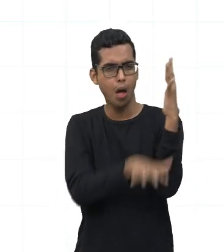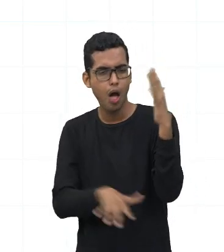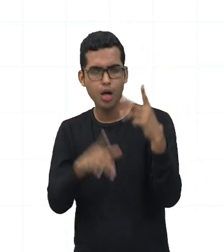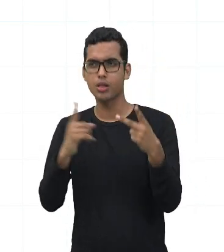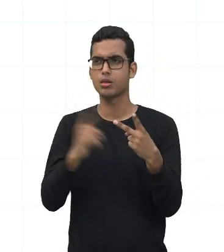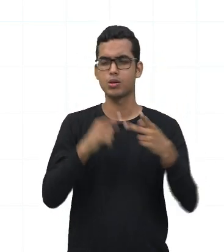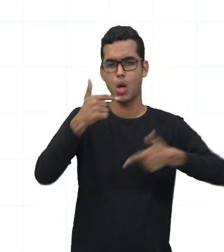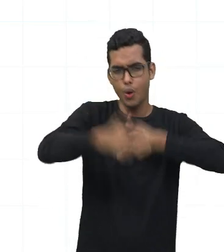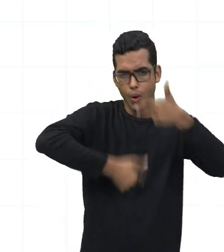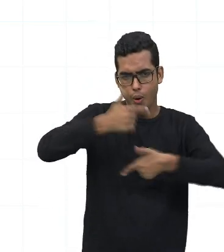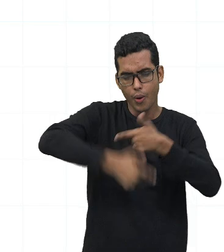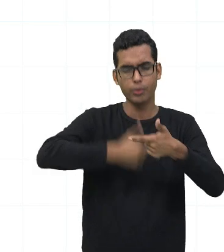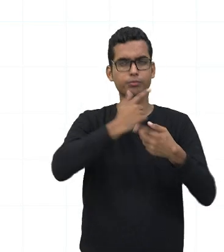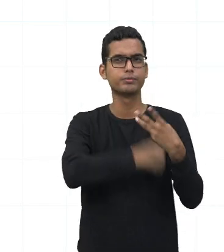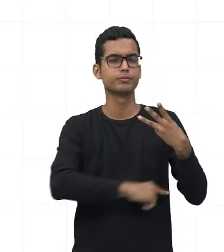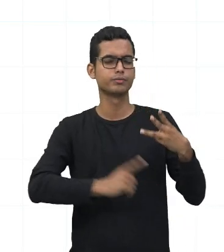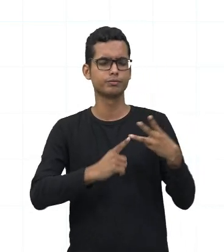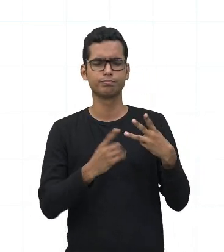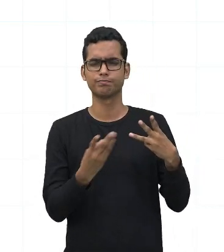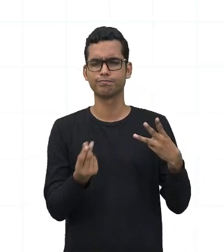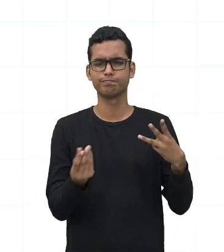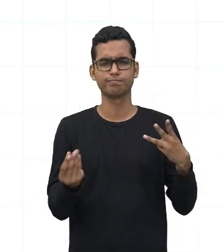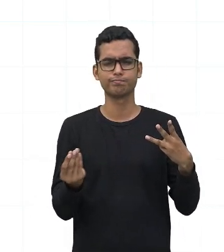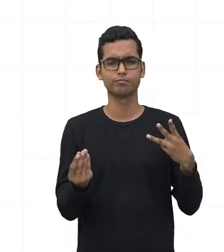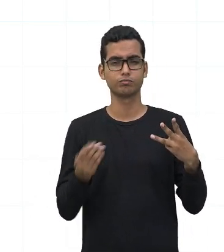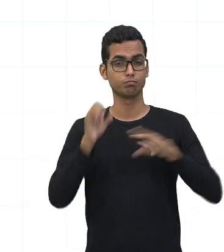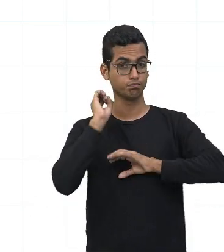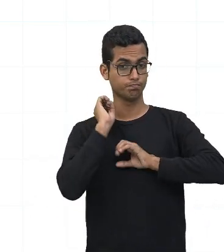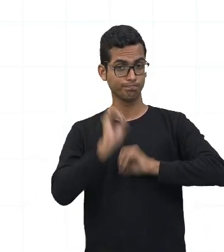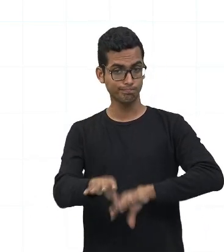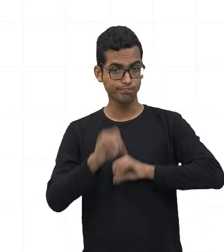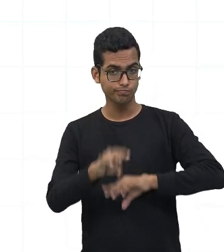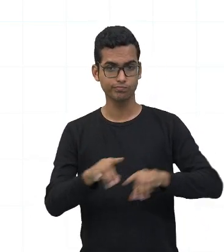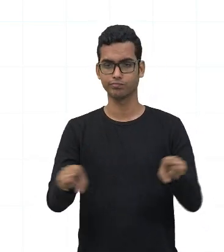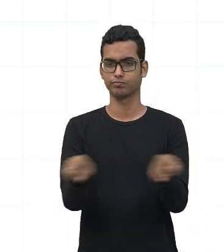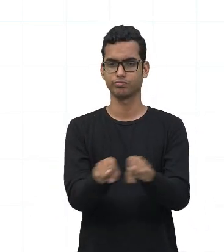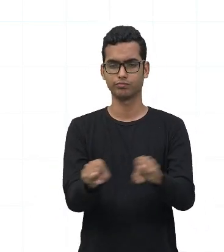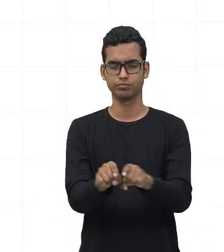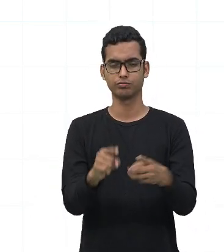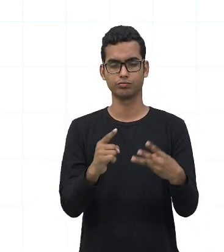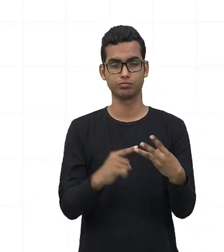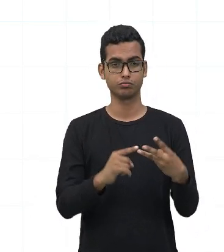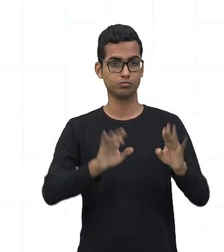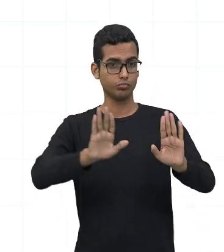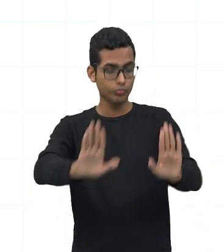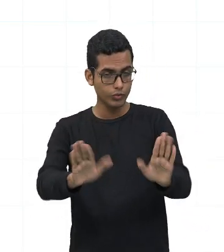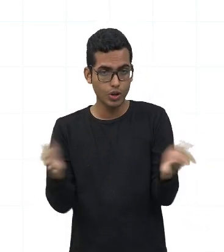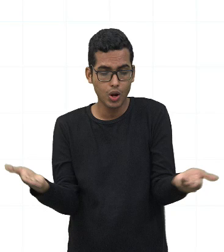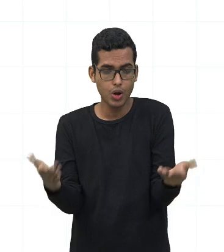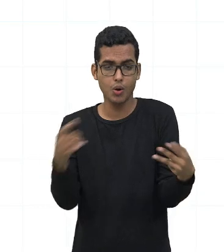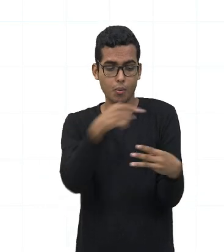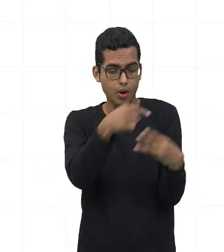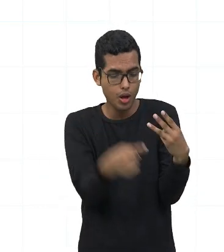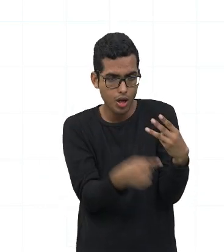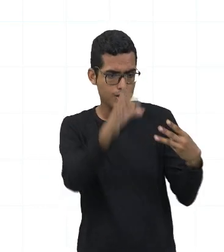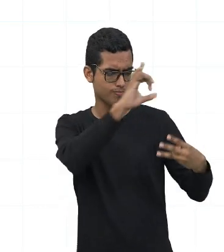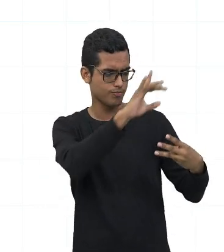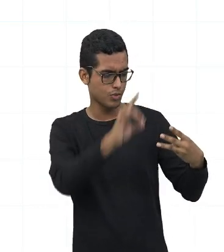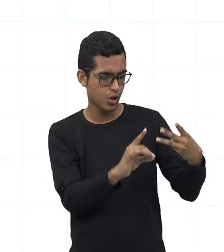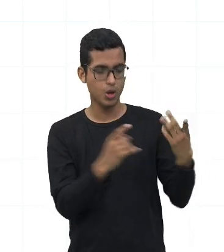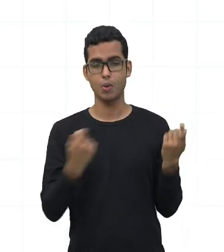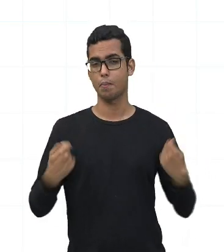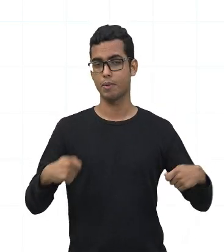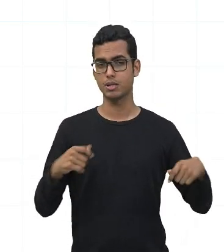trabalho, resolvemos falar sobre a educação. Mas, para falar sobre cada um